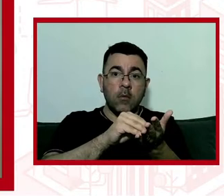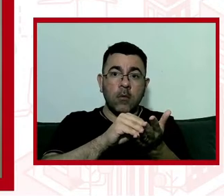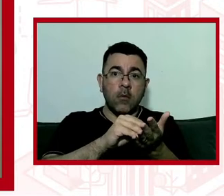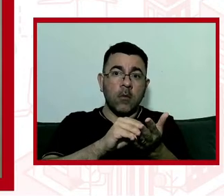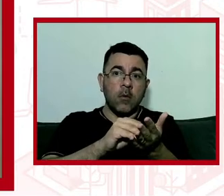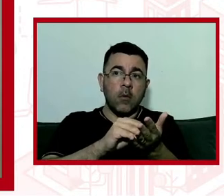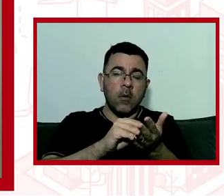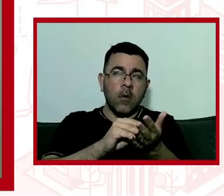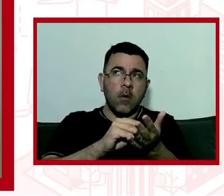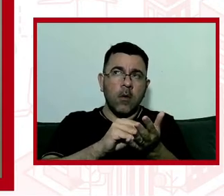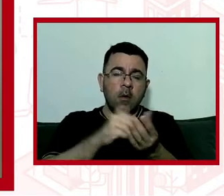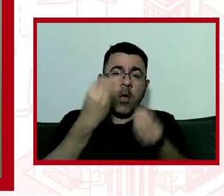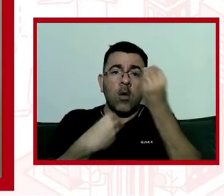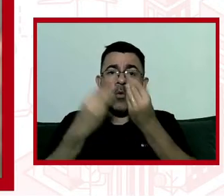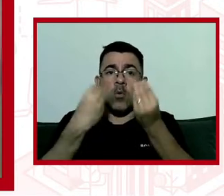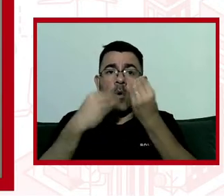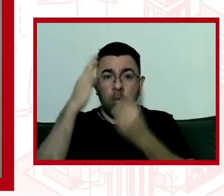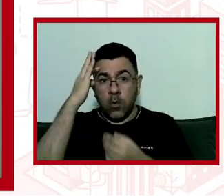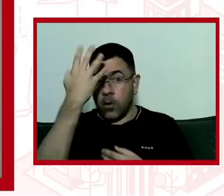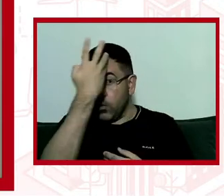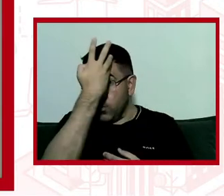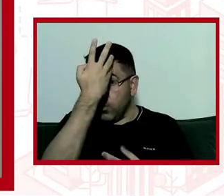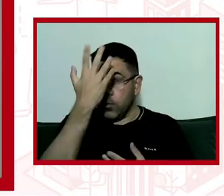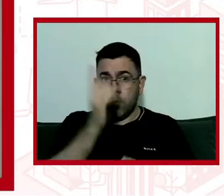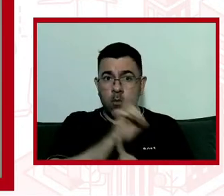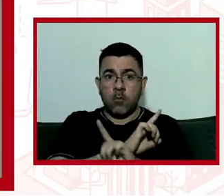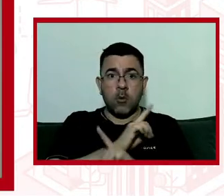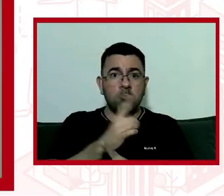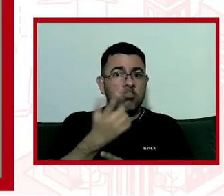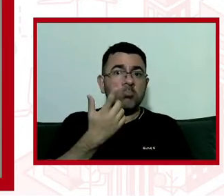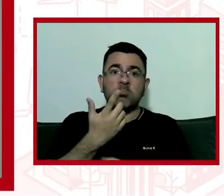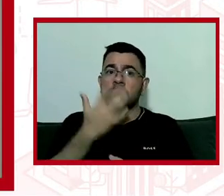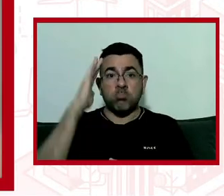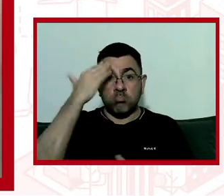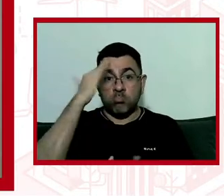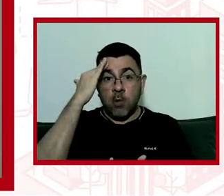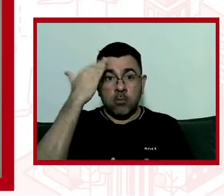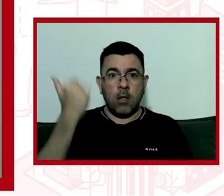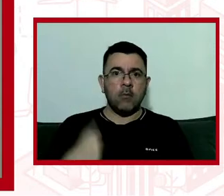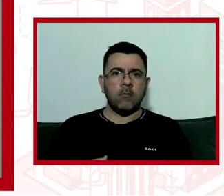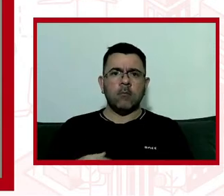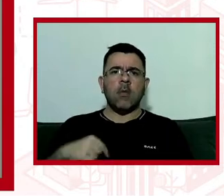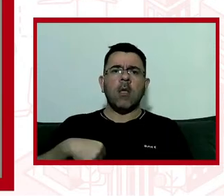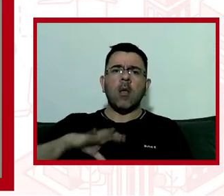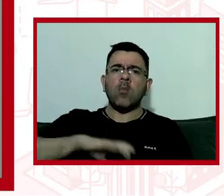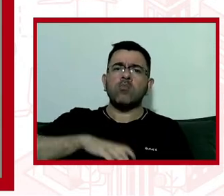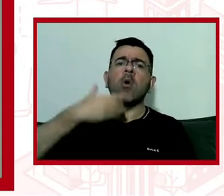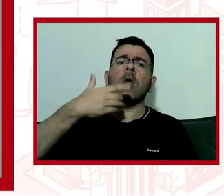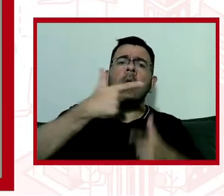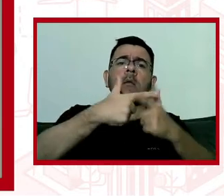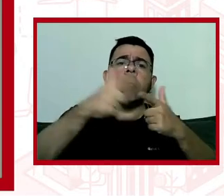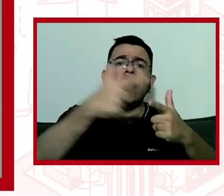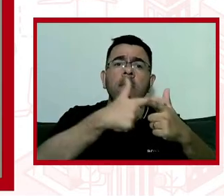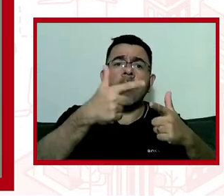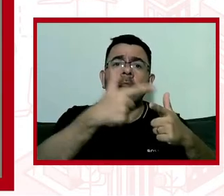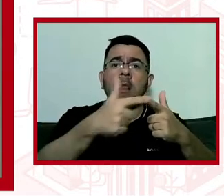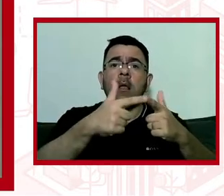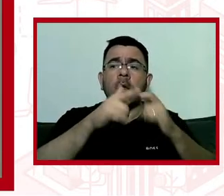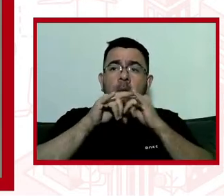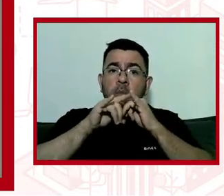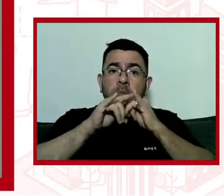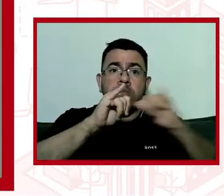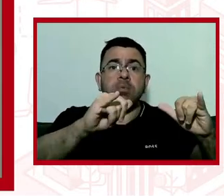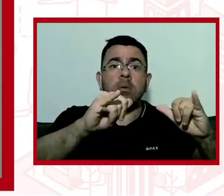solução Quem Tem que apresentar é a sociedade eu tenho que ter coragem de dizer que existe um problema e aí fizemos isso